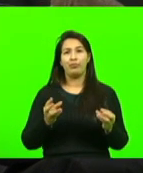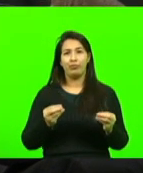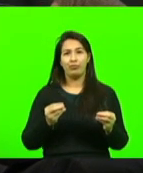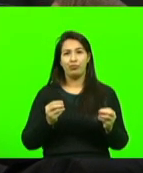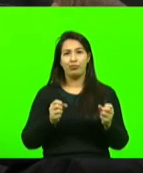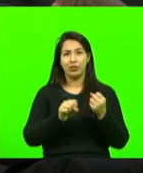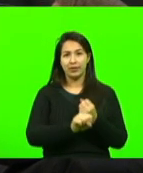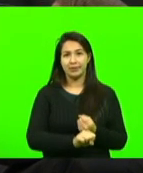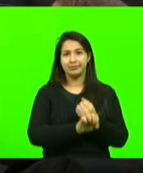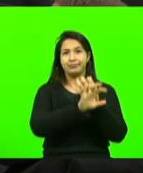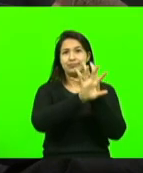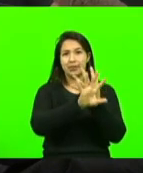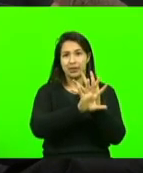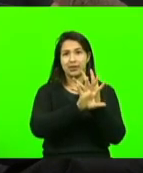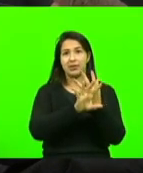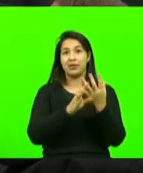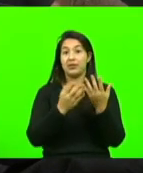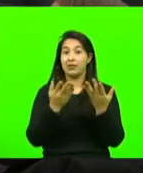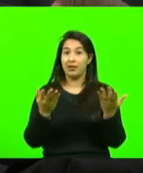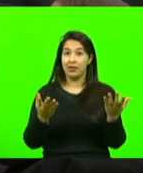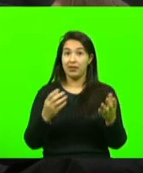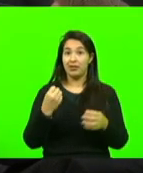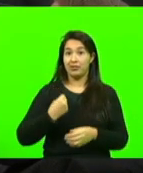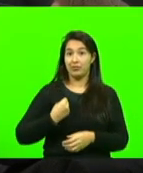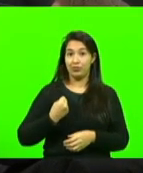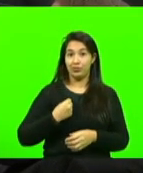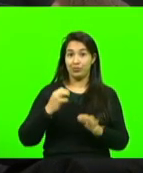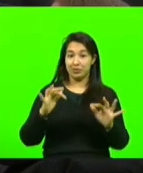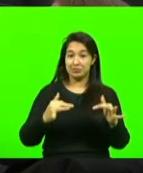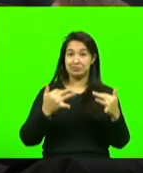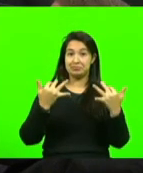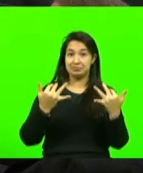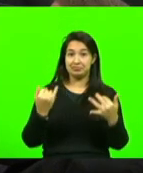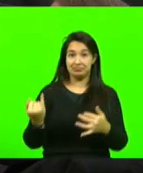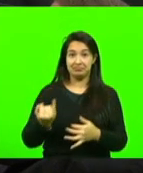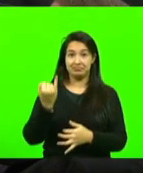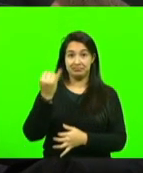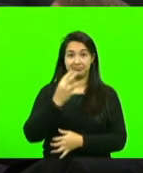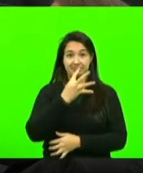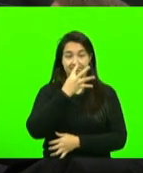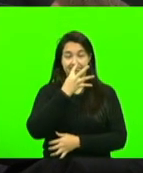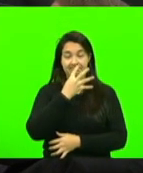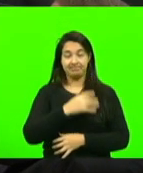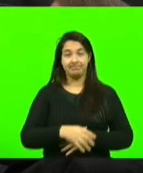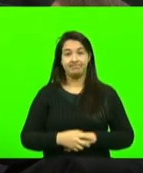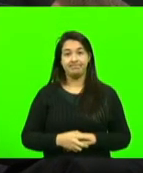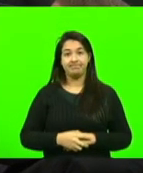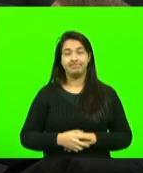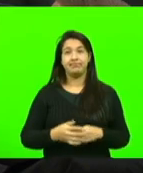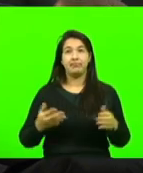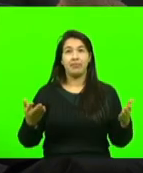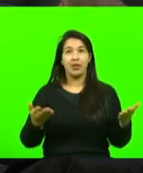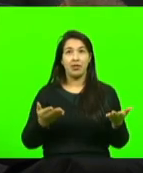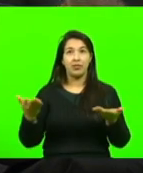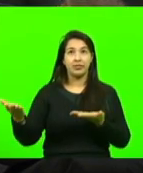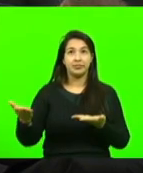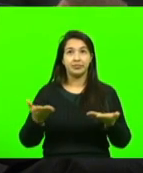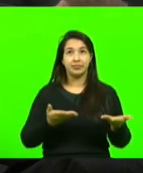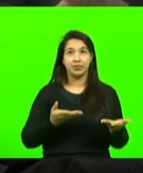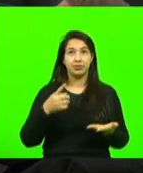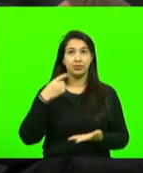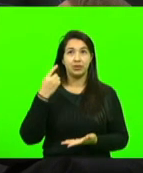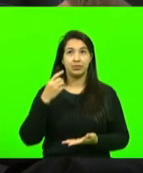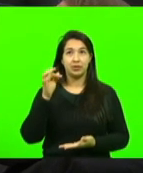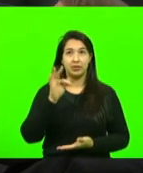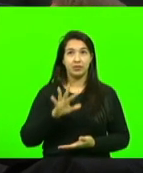tem um público bem significativo né eu quero passar a palavra agora nosso deputado federal